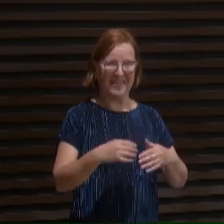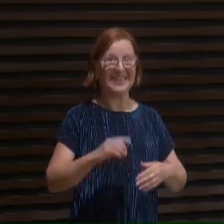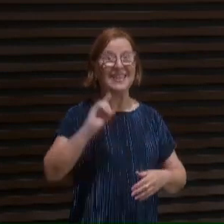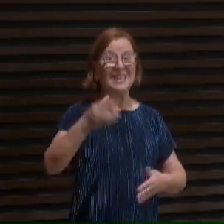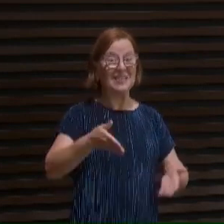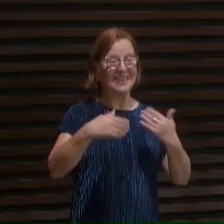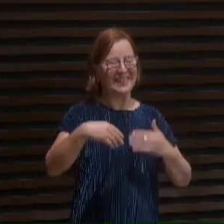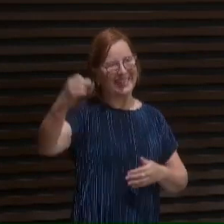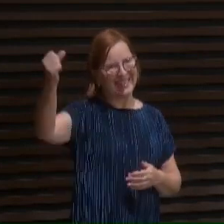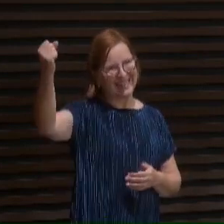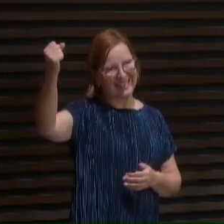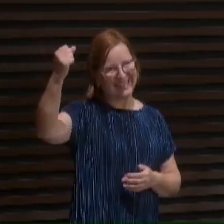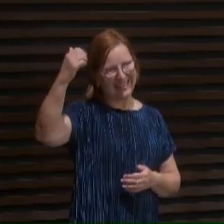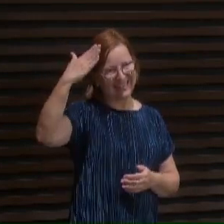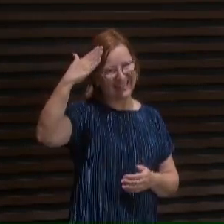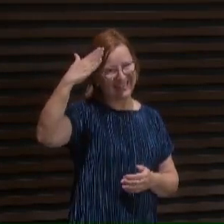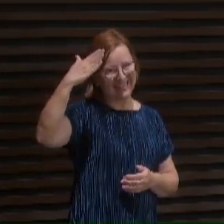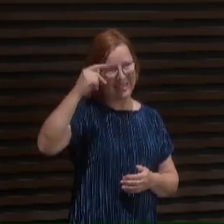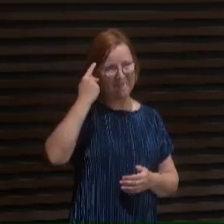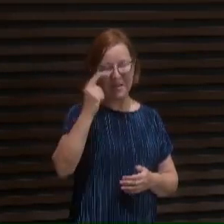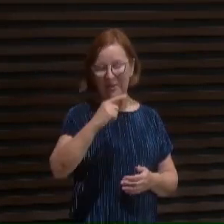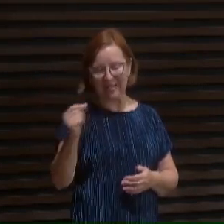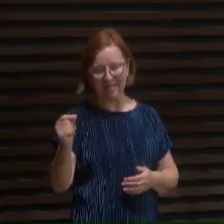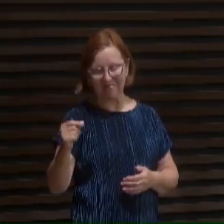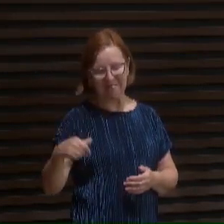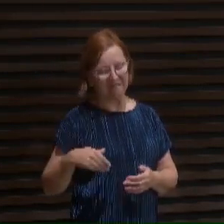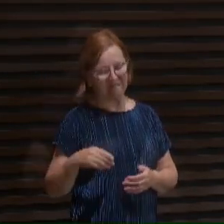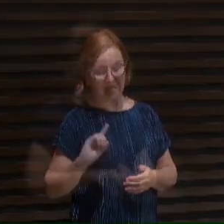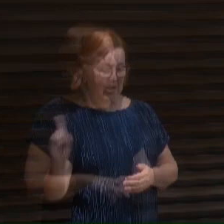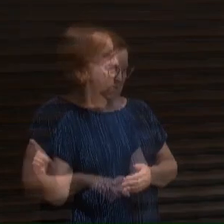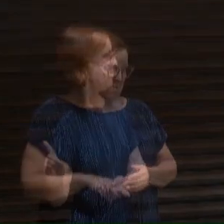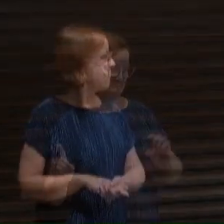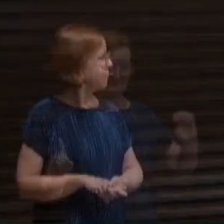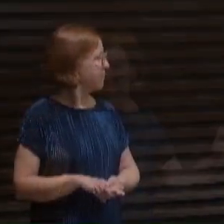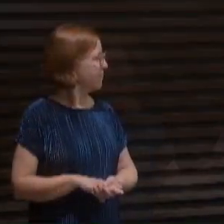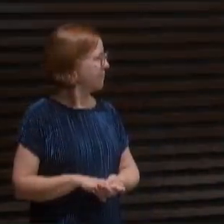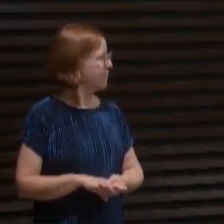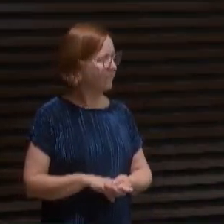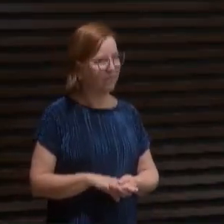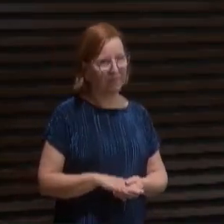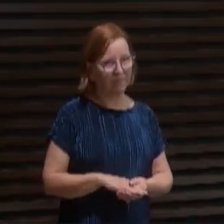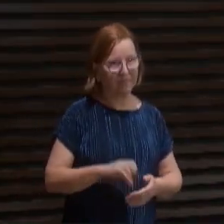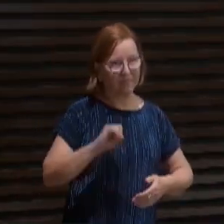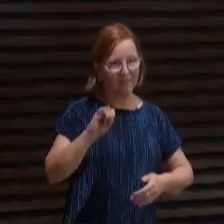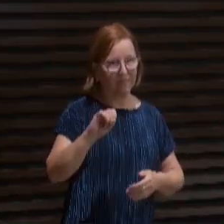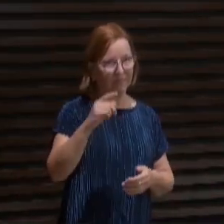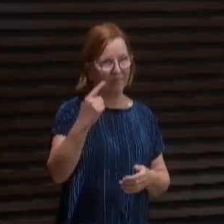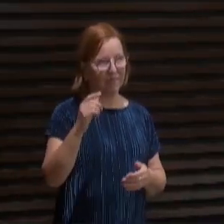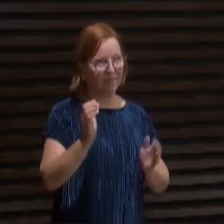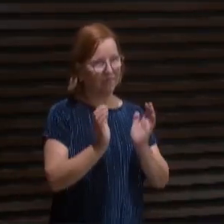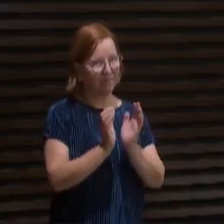dê graça para não sair nem para a direita nem para a esquerda. Se o seu vaso não